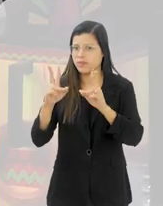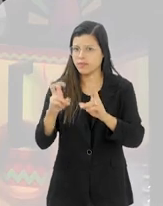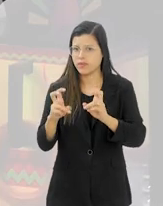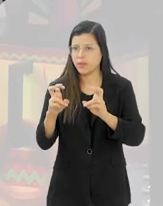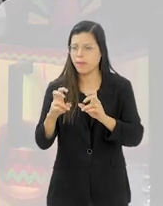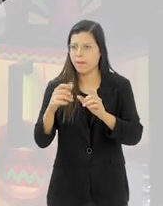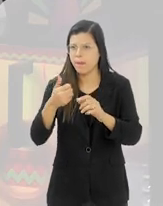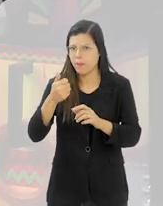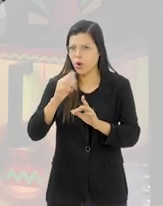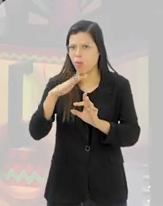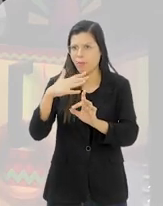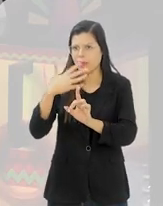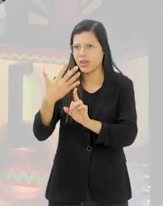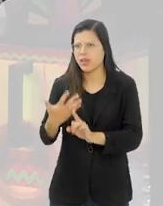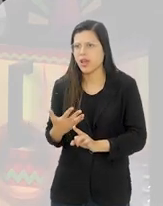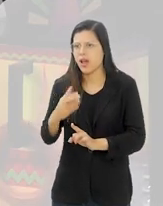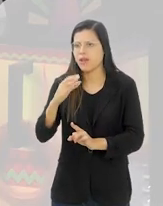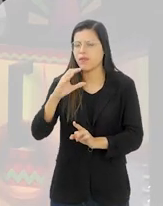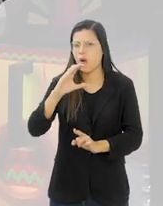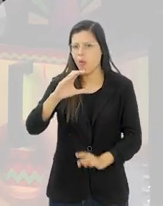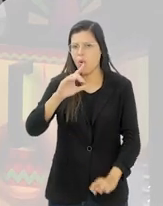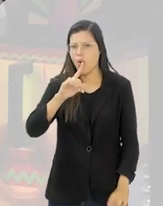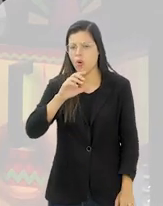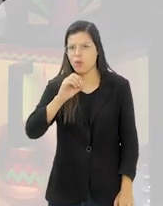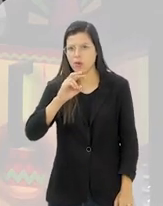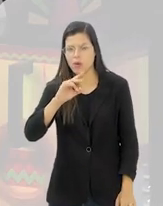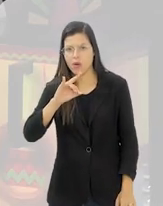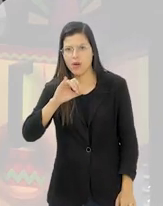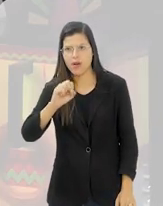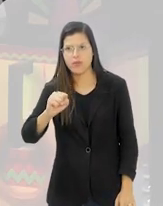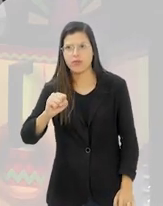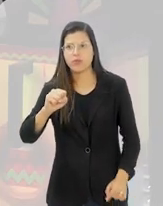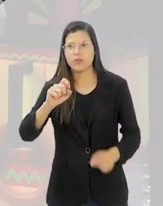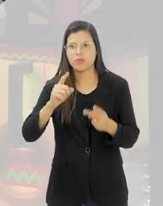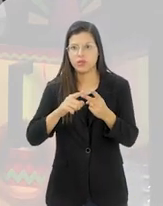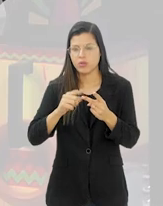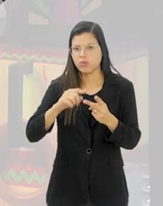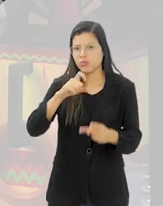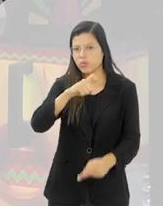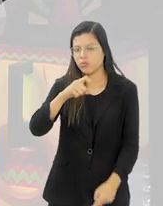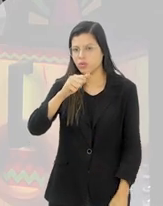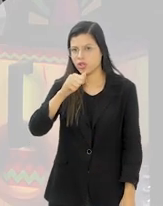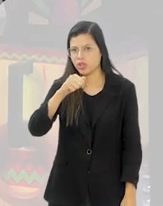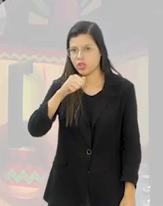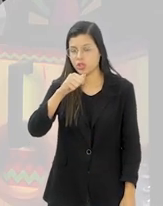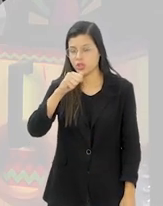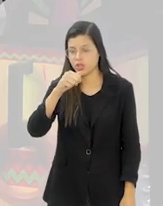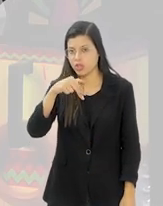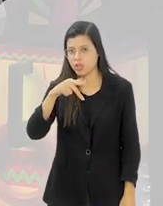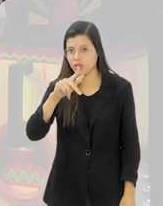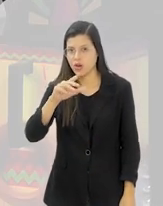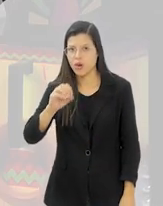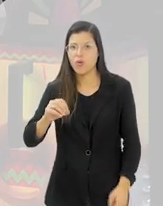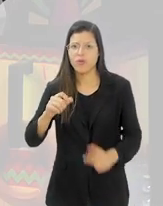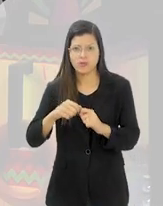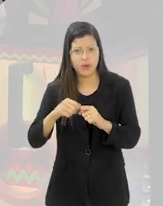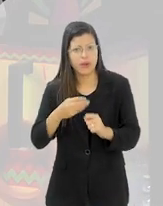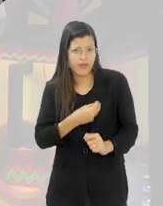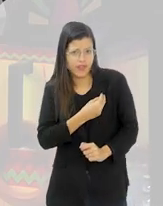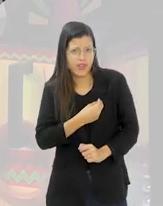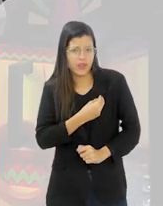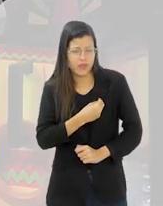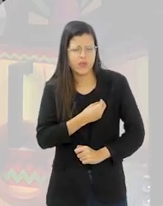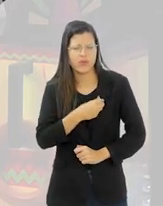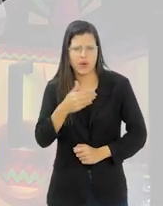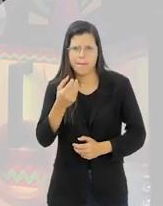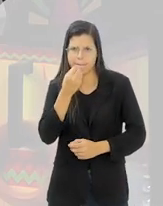de falar, primeiro a gente fez uma homenagem ao Clóvis de Bornai, ao segundo foi ao Xangô do Salgueiro, fizemos em vida, isso é muito bom, né,